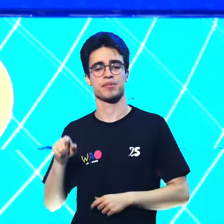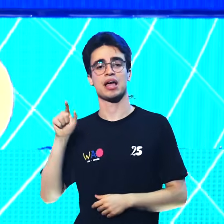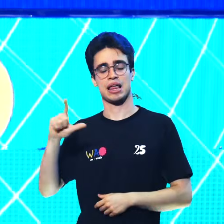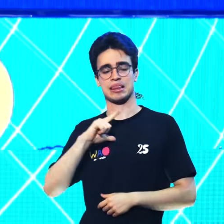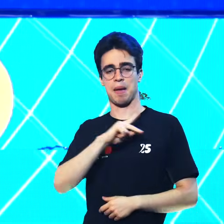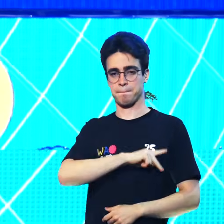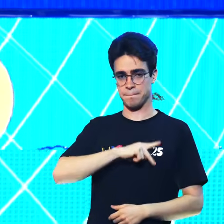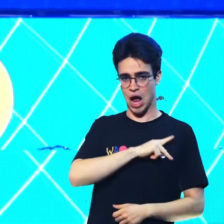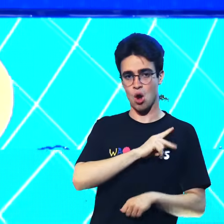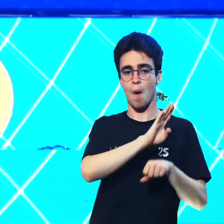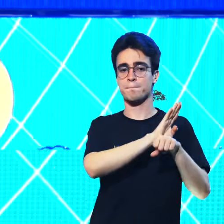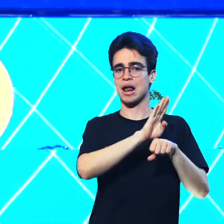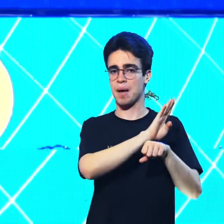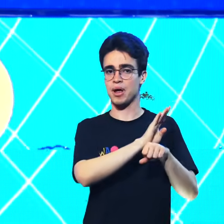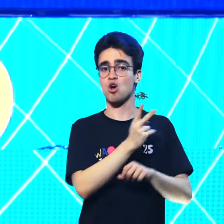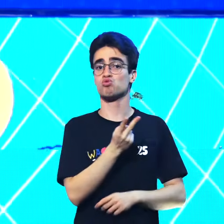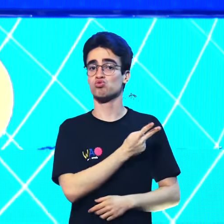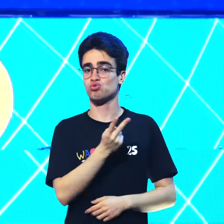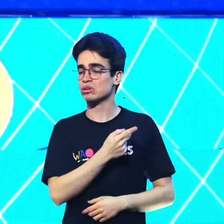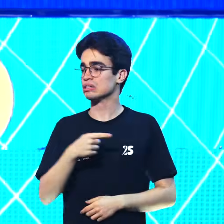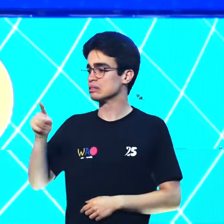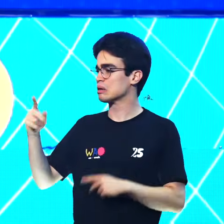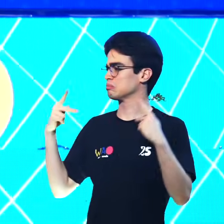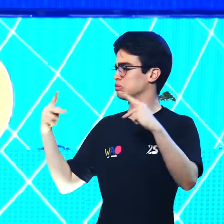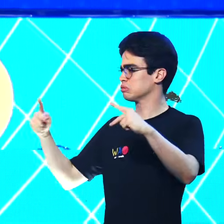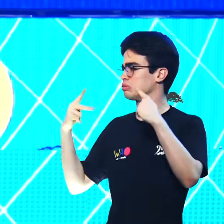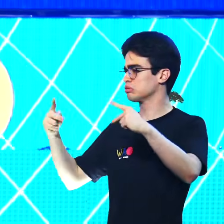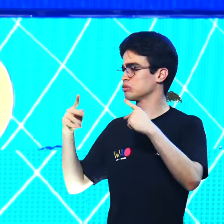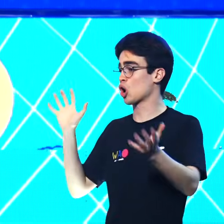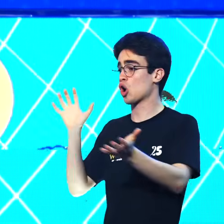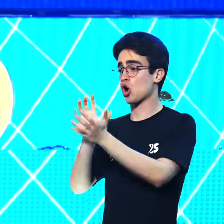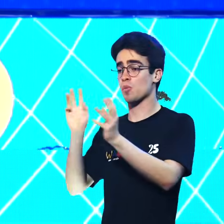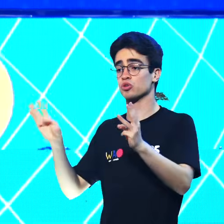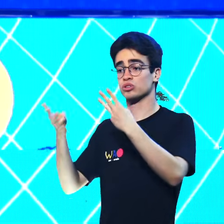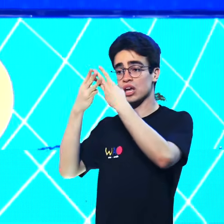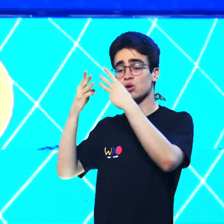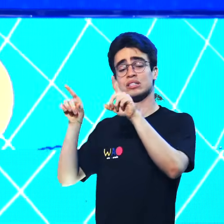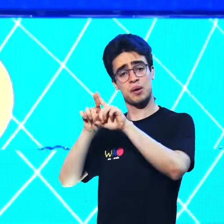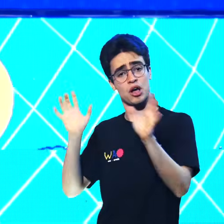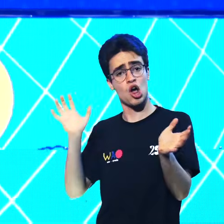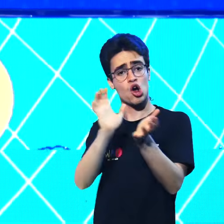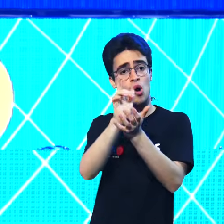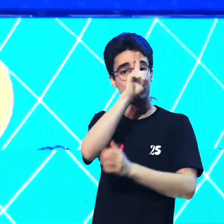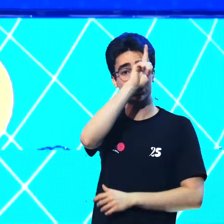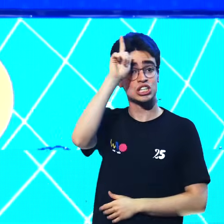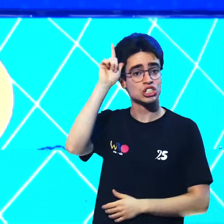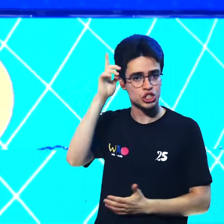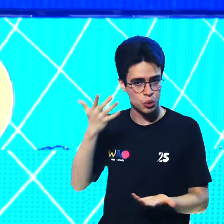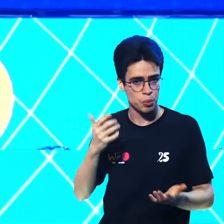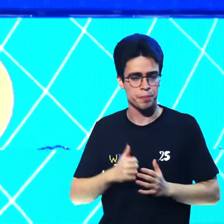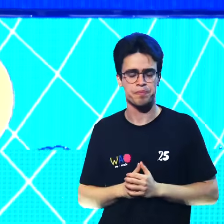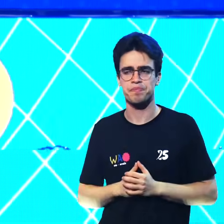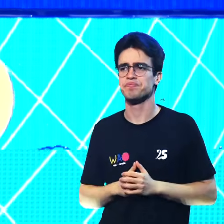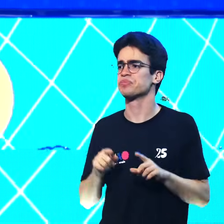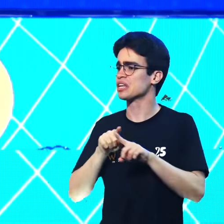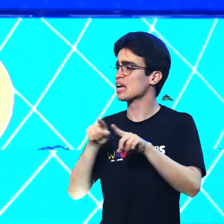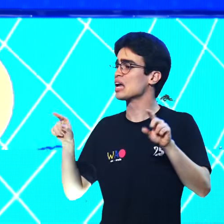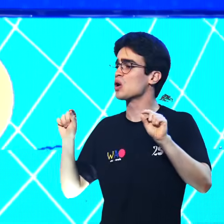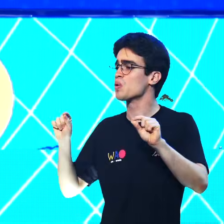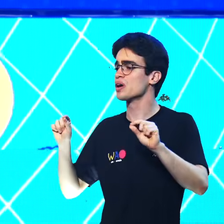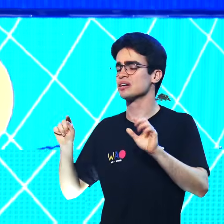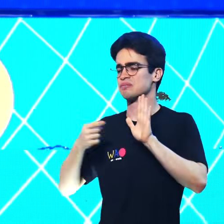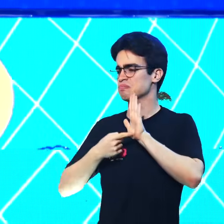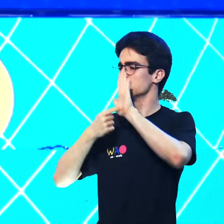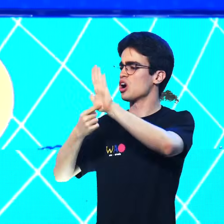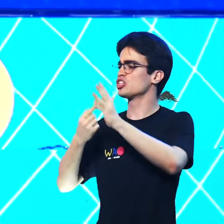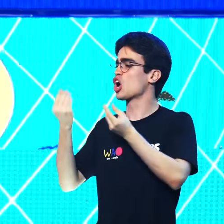ali e estavam anunciando o evangelho aos judeus e aos gentios. E ele mostra o movimento de Deus